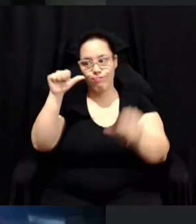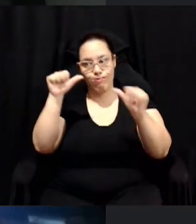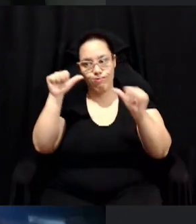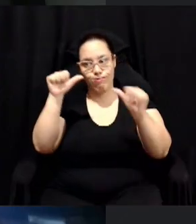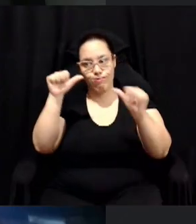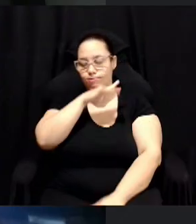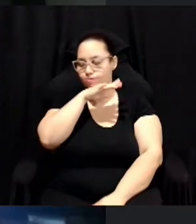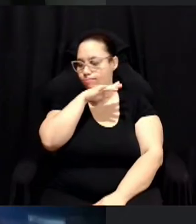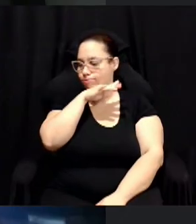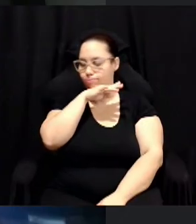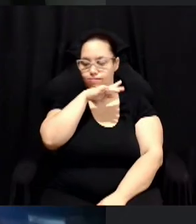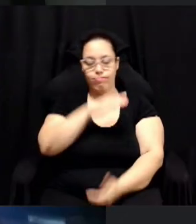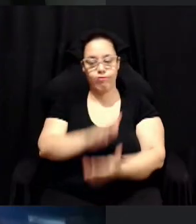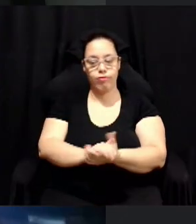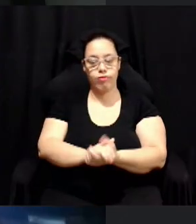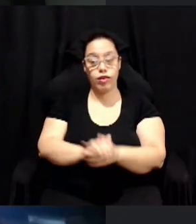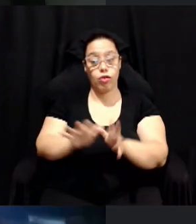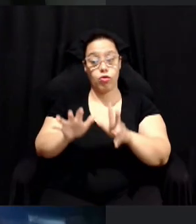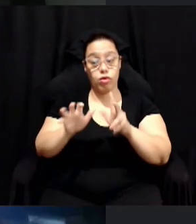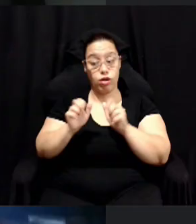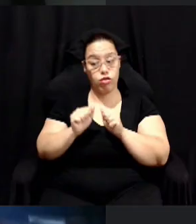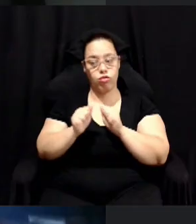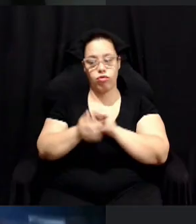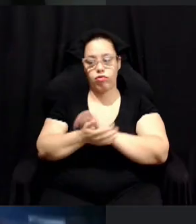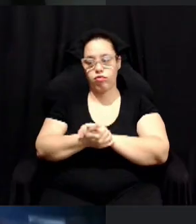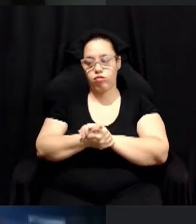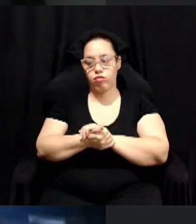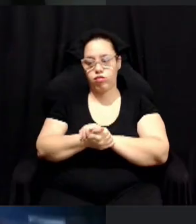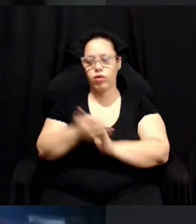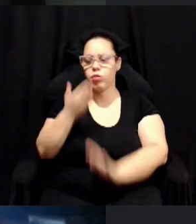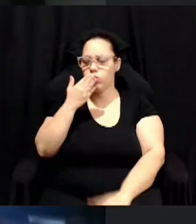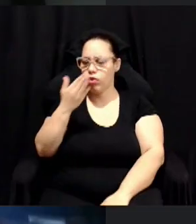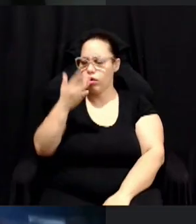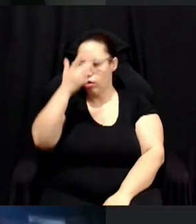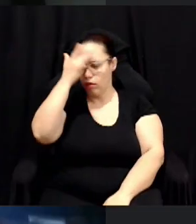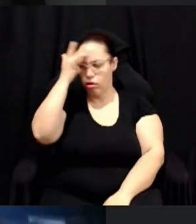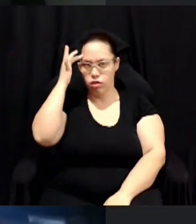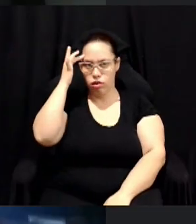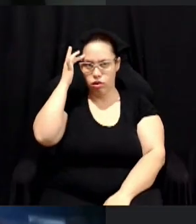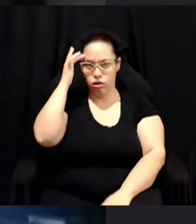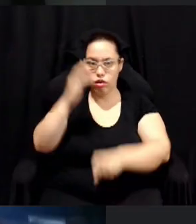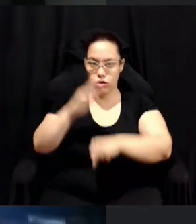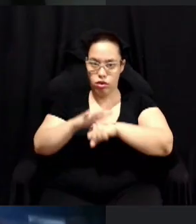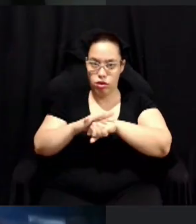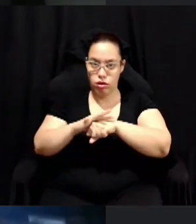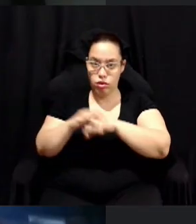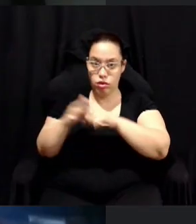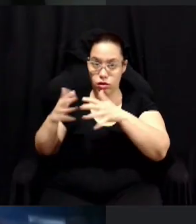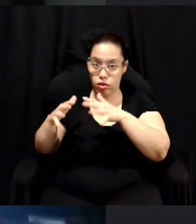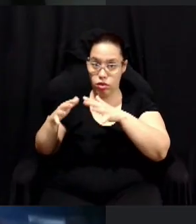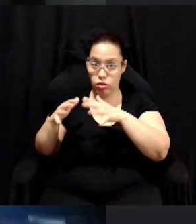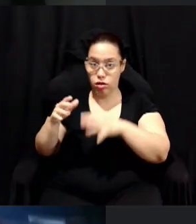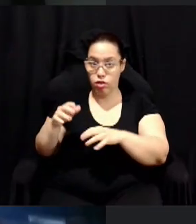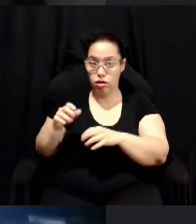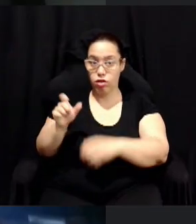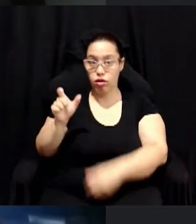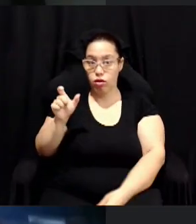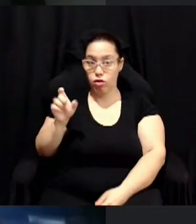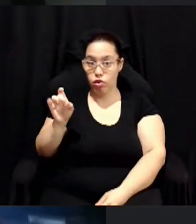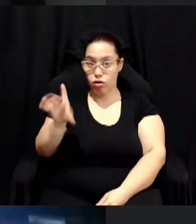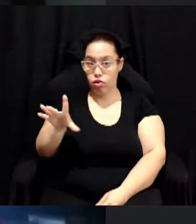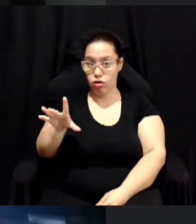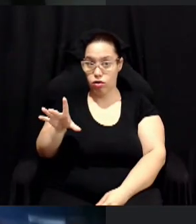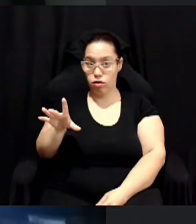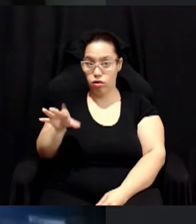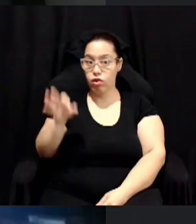é contagioso. Então a gente sempre pede para o pessoal falar ou doença de Parkinson ou Parkinson simplesmente, que é a maneira correta de se